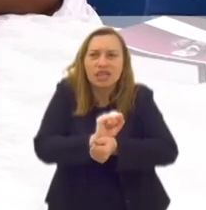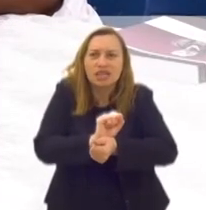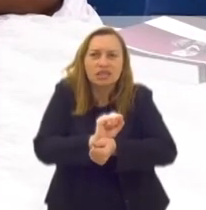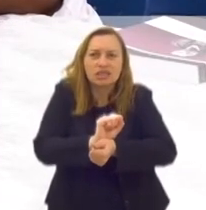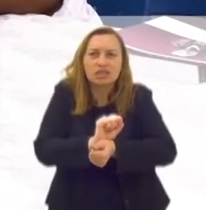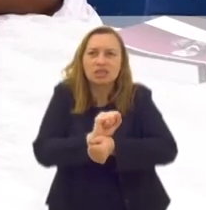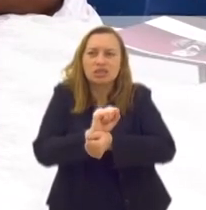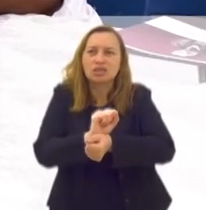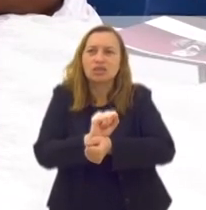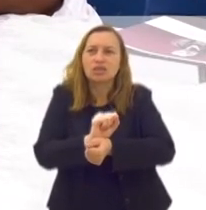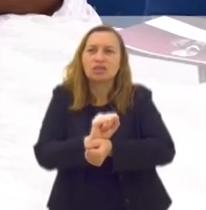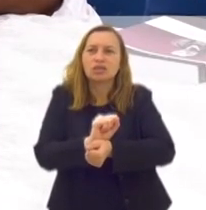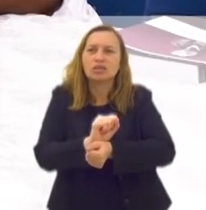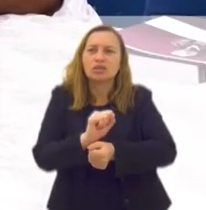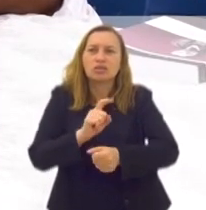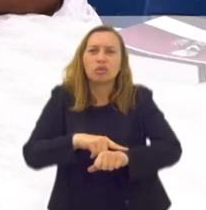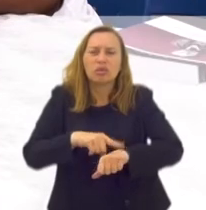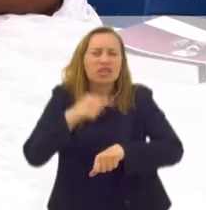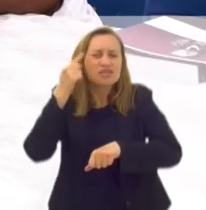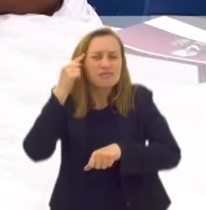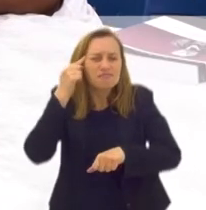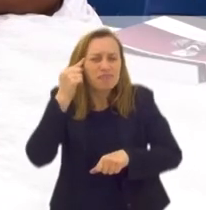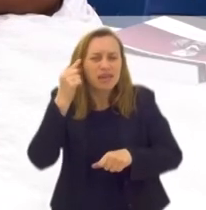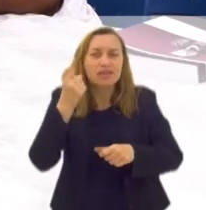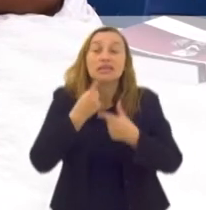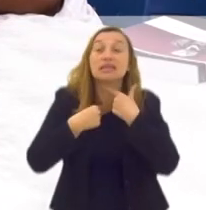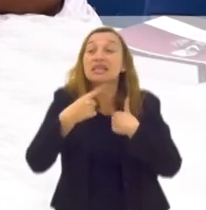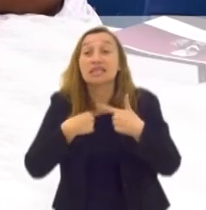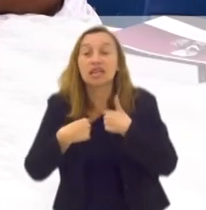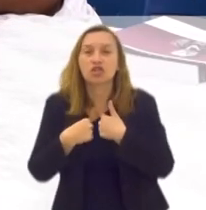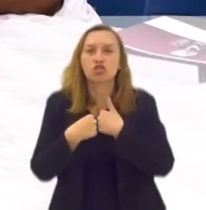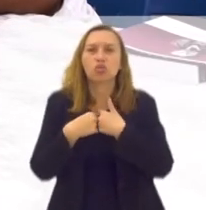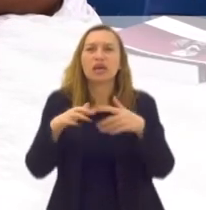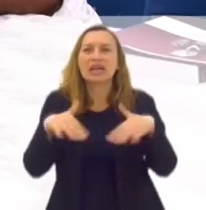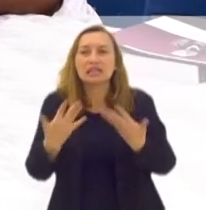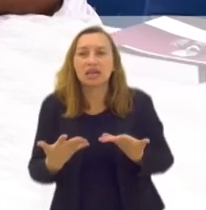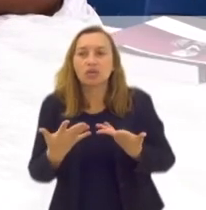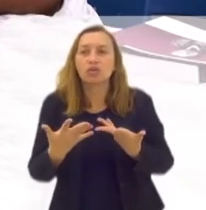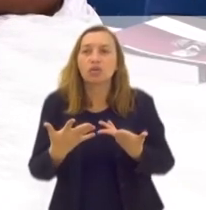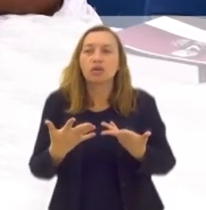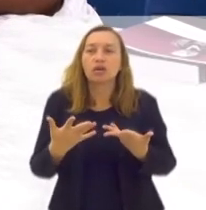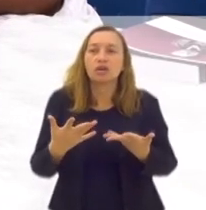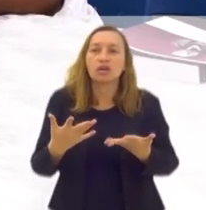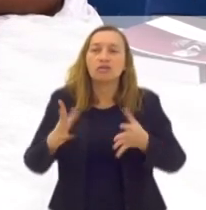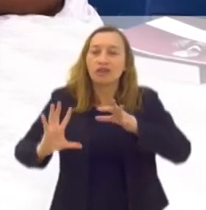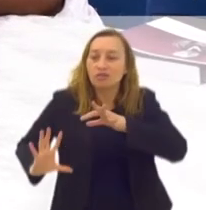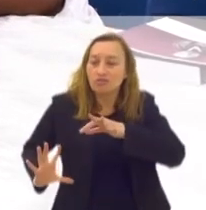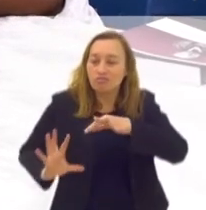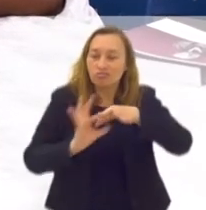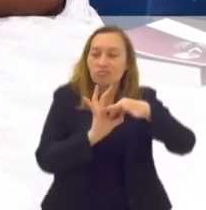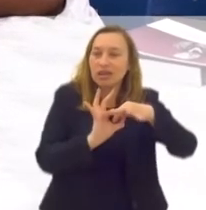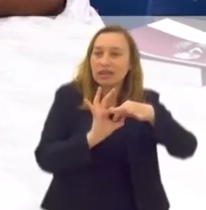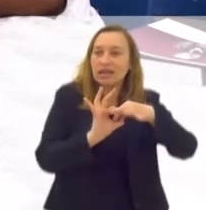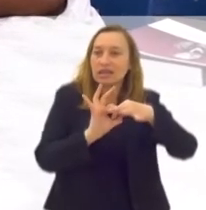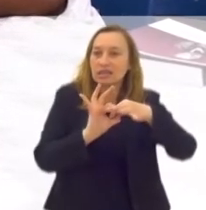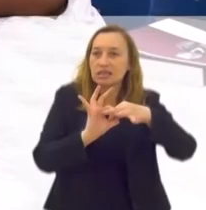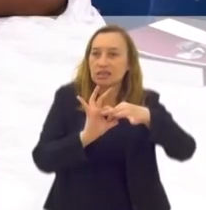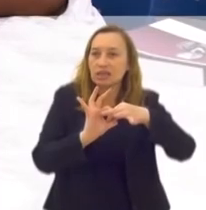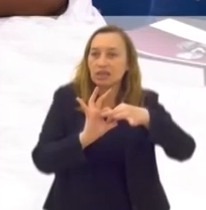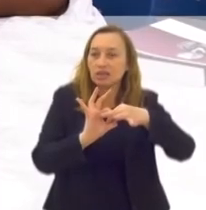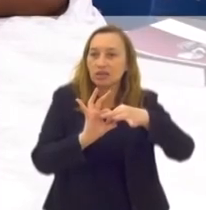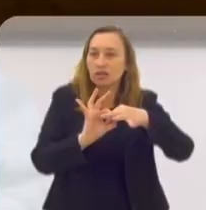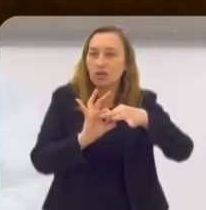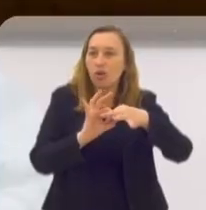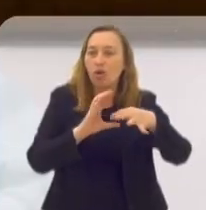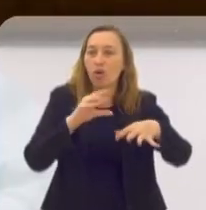os fluidos imediatamente quando a gente o pensa, quando a gente manifesta a vontade. Então, esses fluidos fazem um canal de